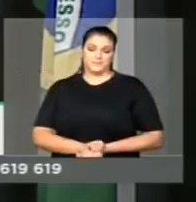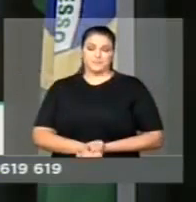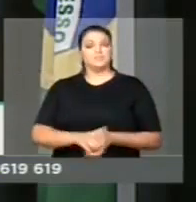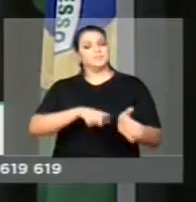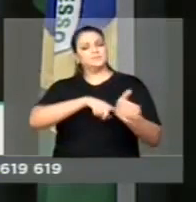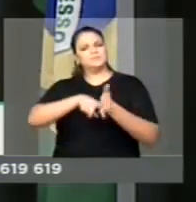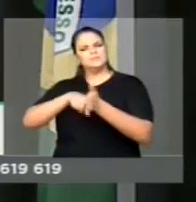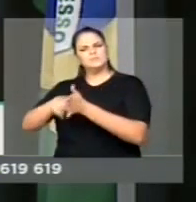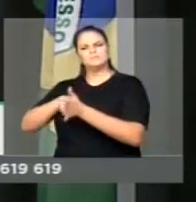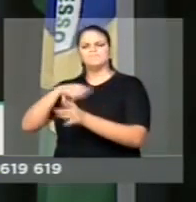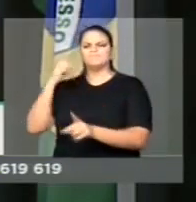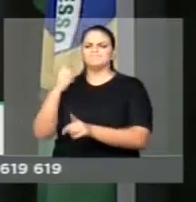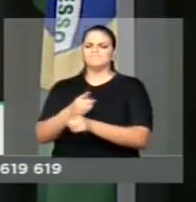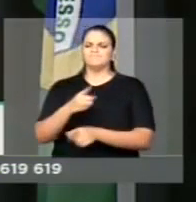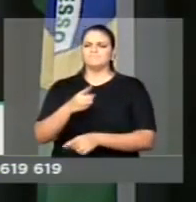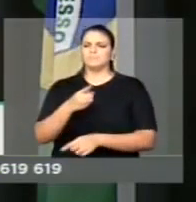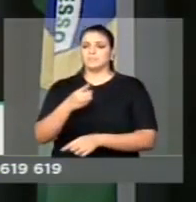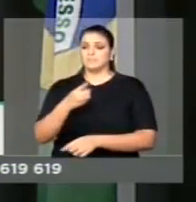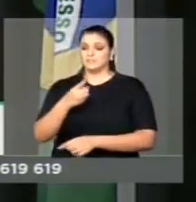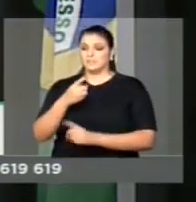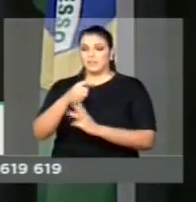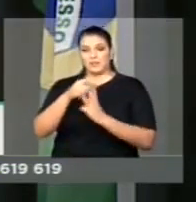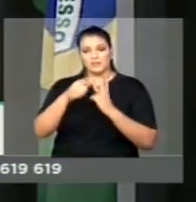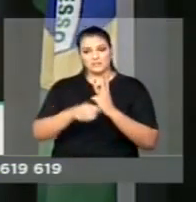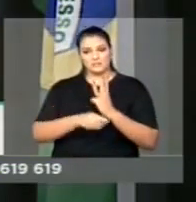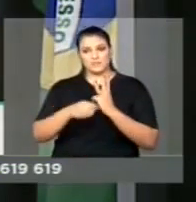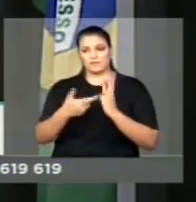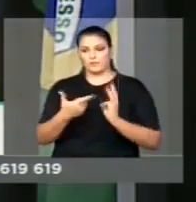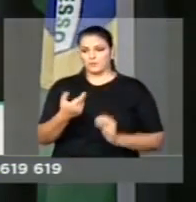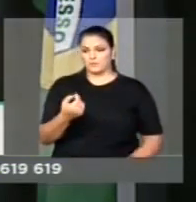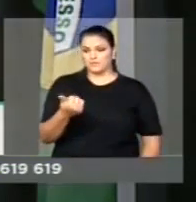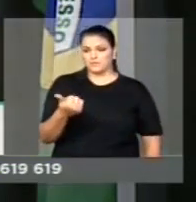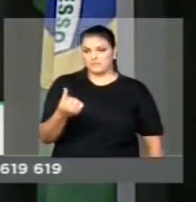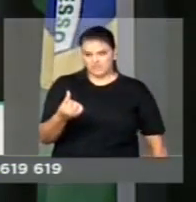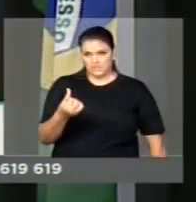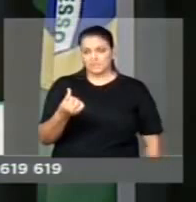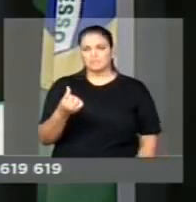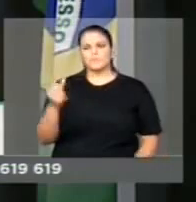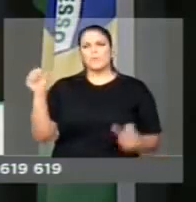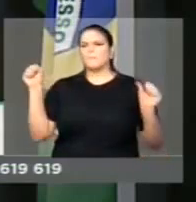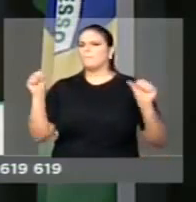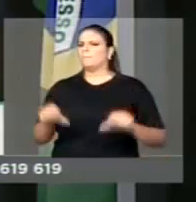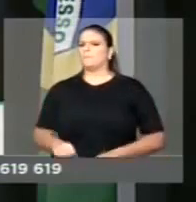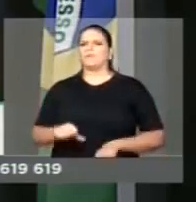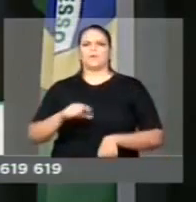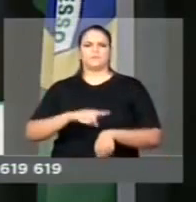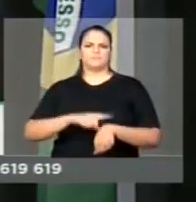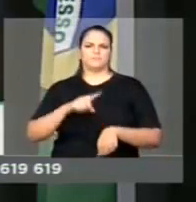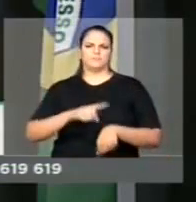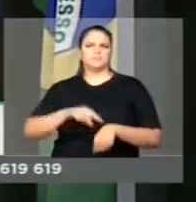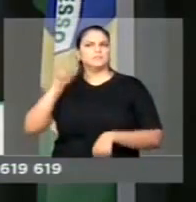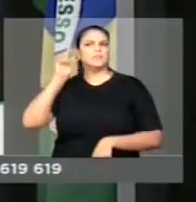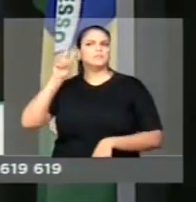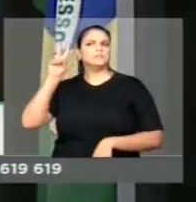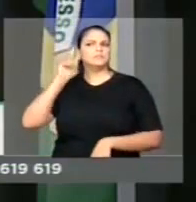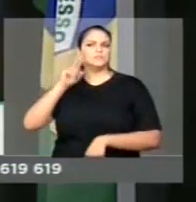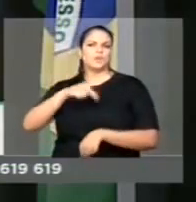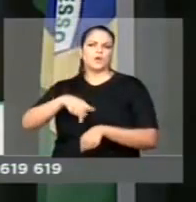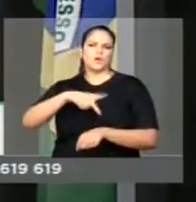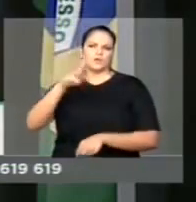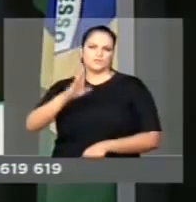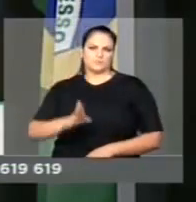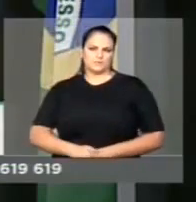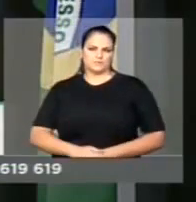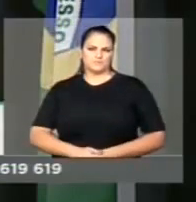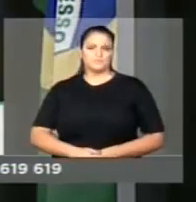apontam que o primeiro trimestre de 2016 foi o pior da história da República. A maioria das empresas trabalha com